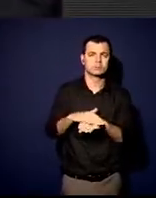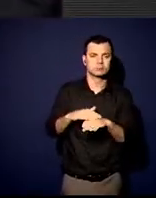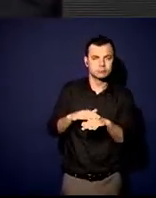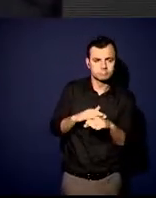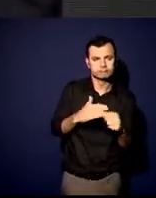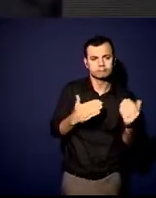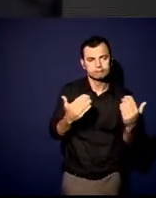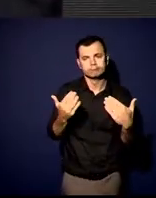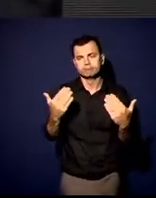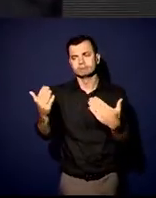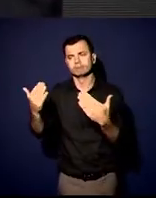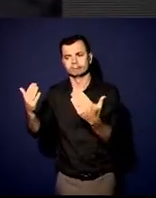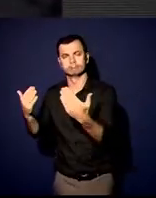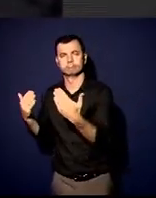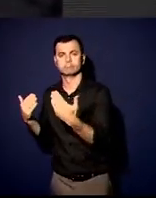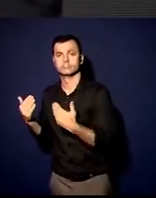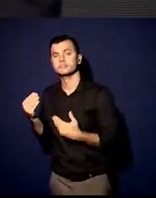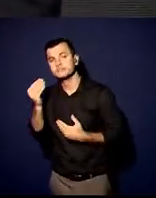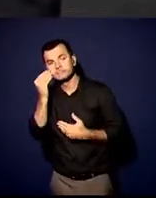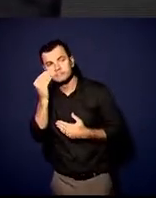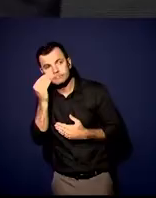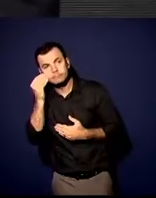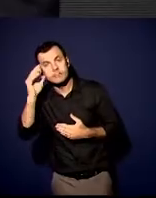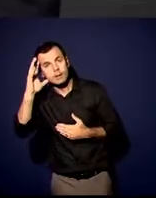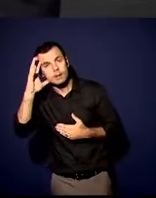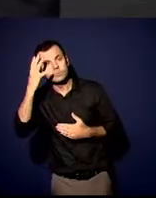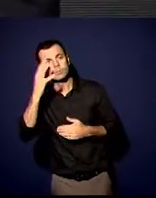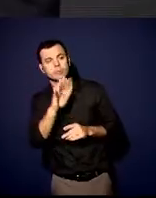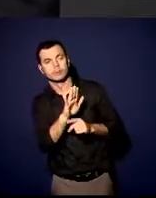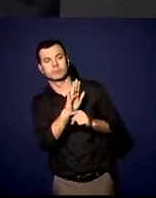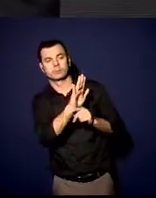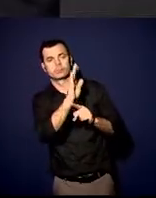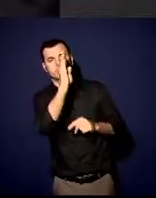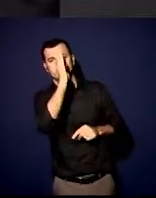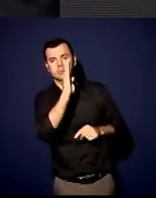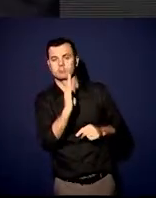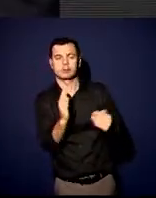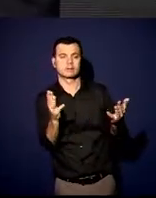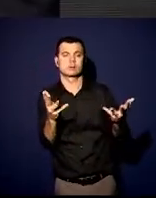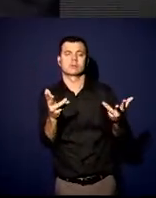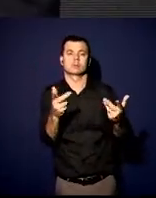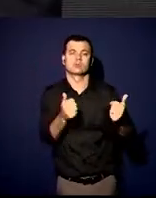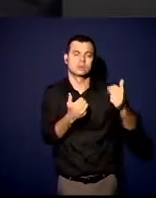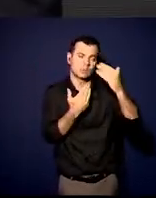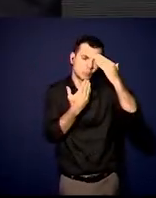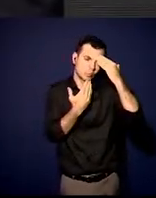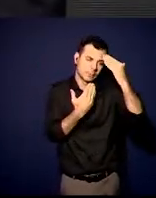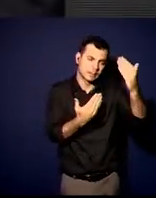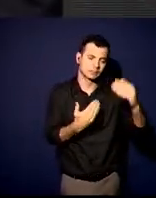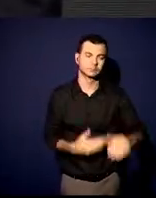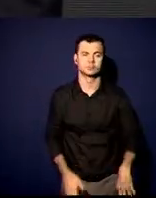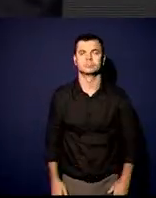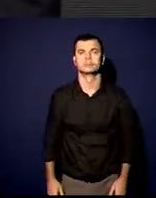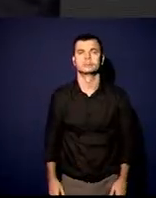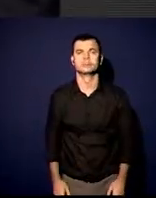e tentar produzir saídas para esse país que é extraordinário Muito obrigado